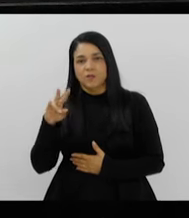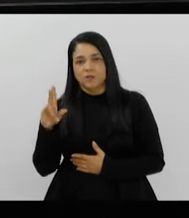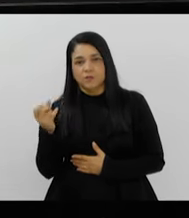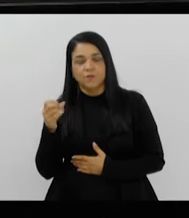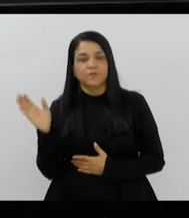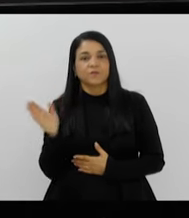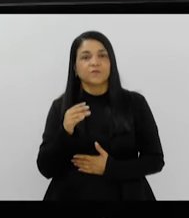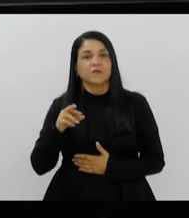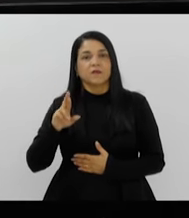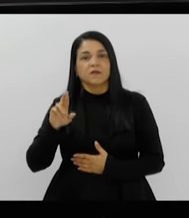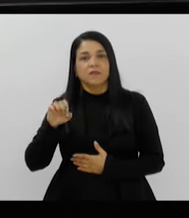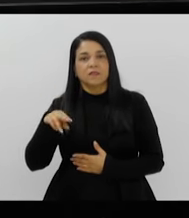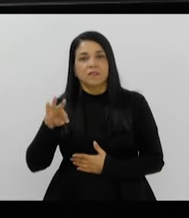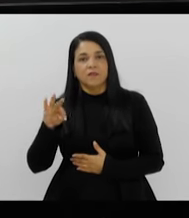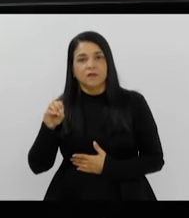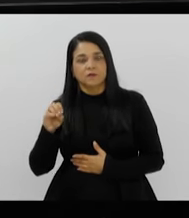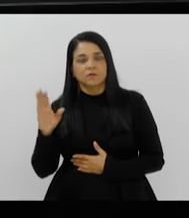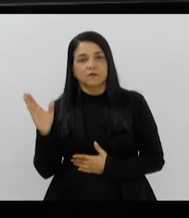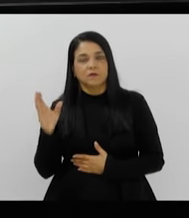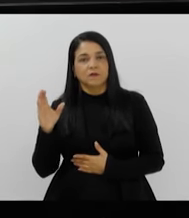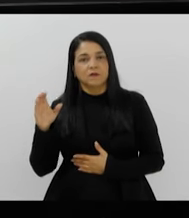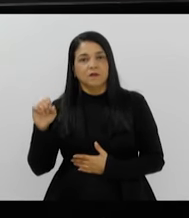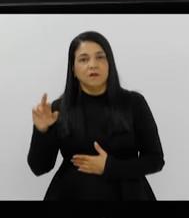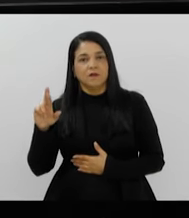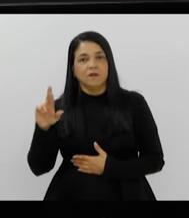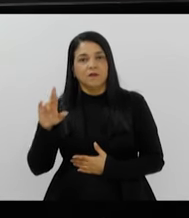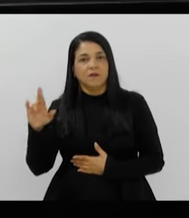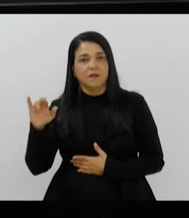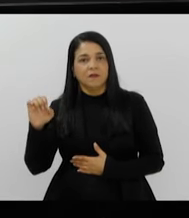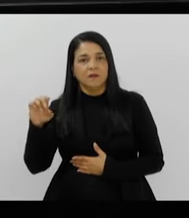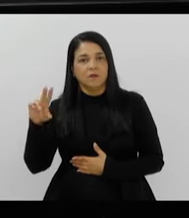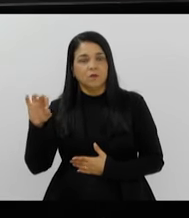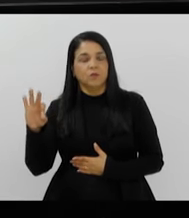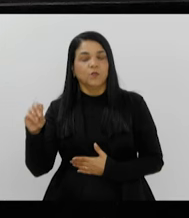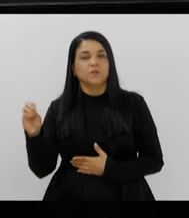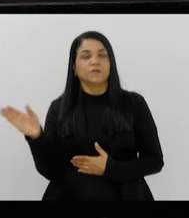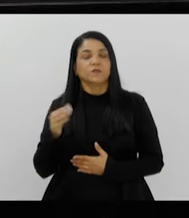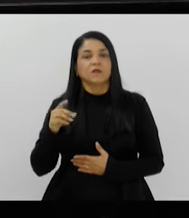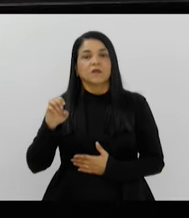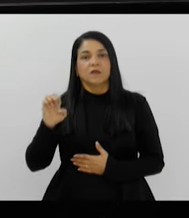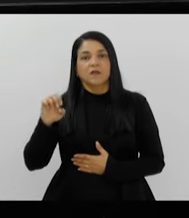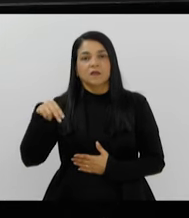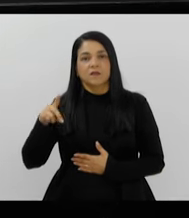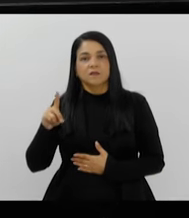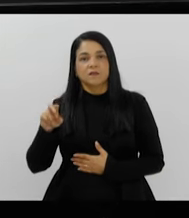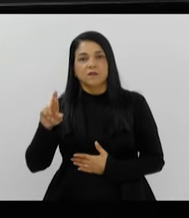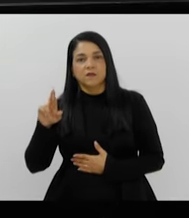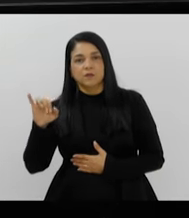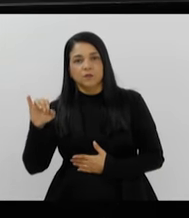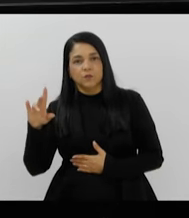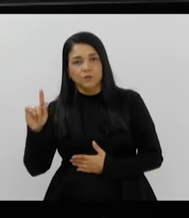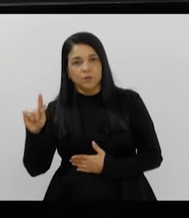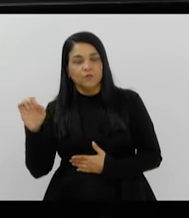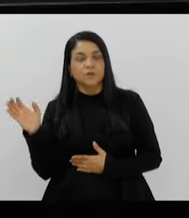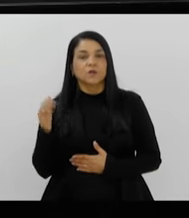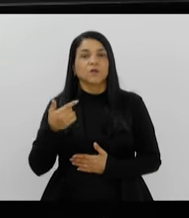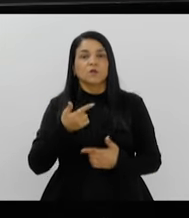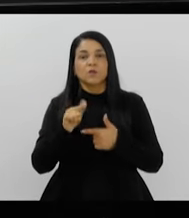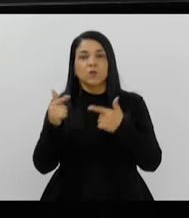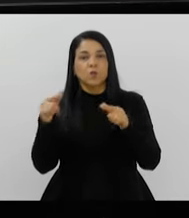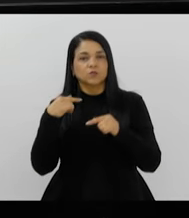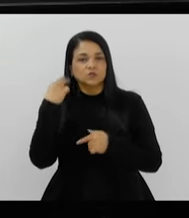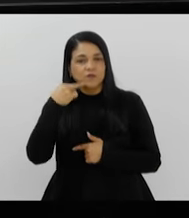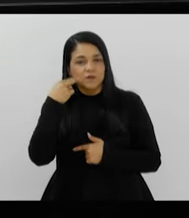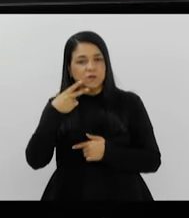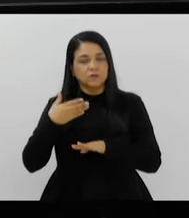vereador Renato Carriego, que é do PDT, vereador Andrigo e de outros companheiros aqui que se